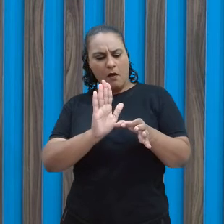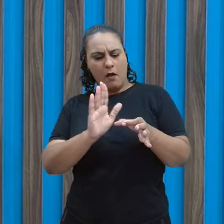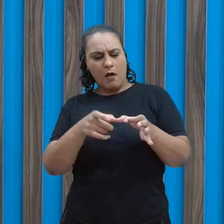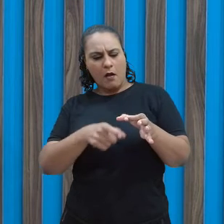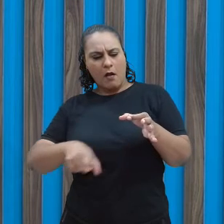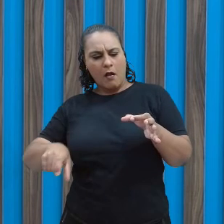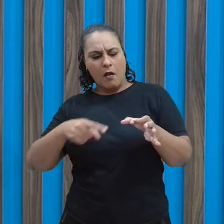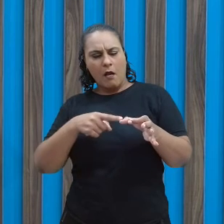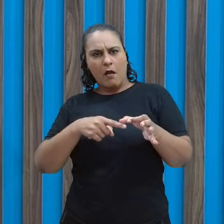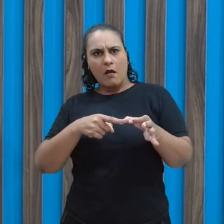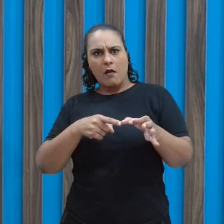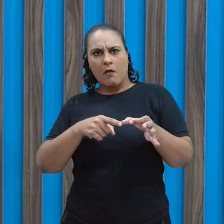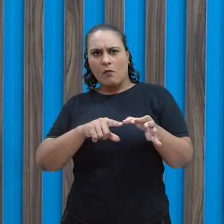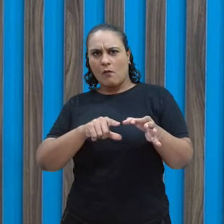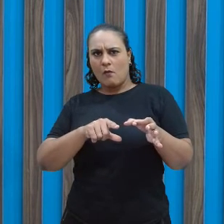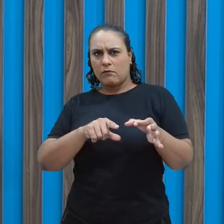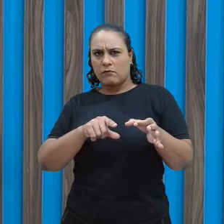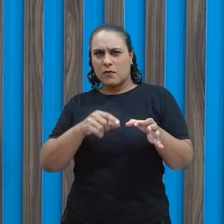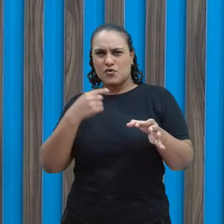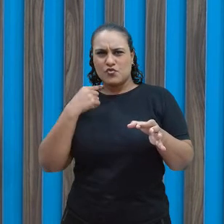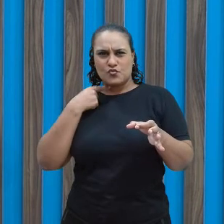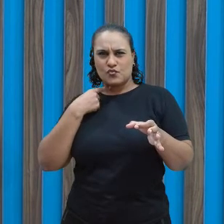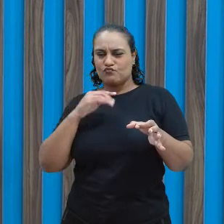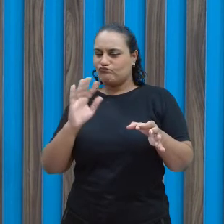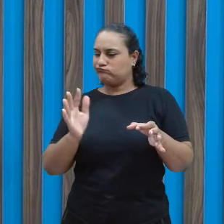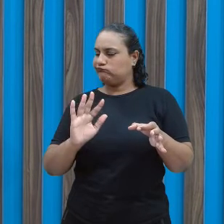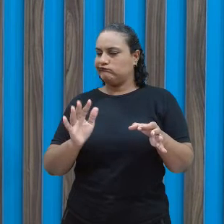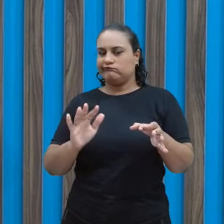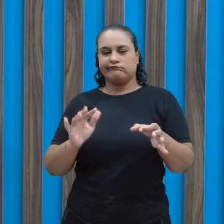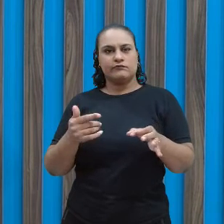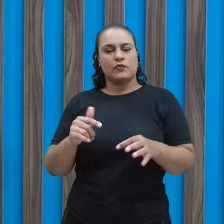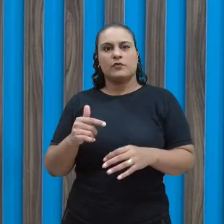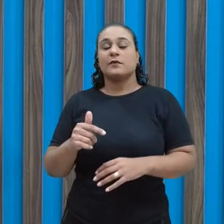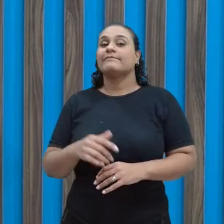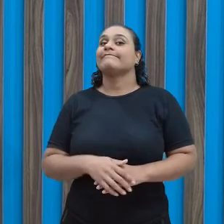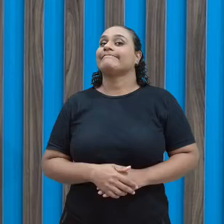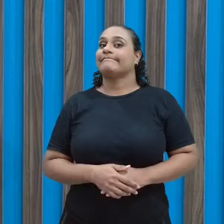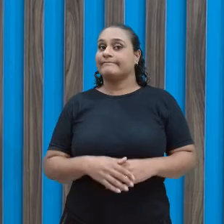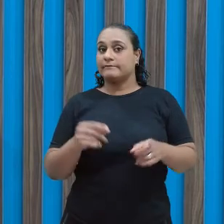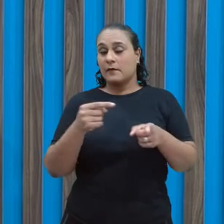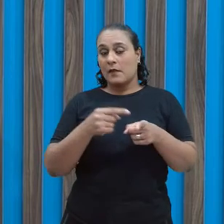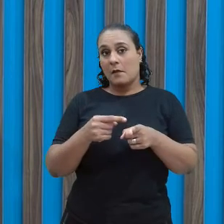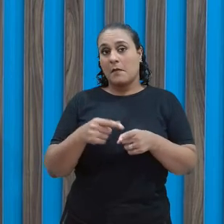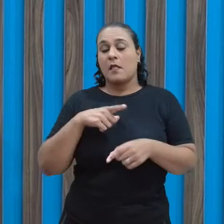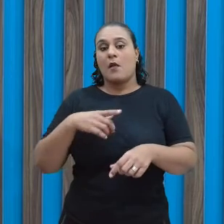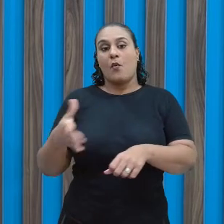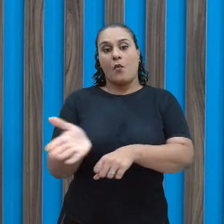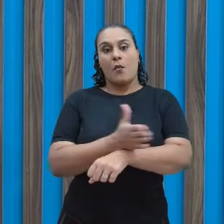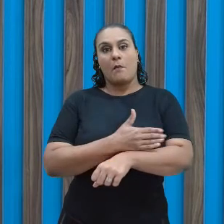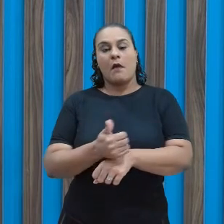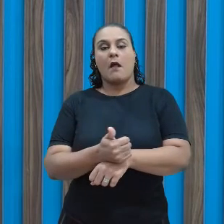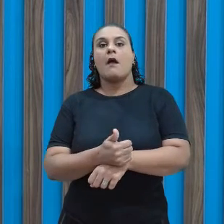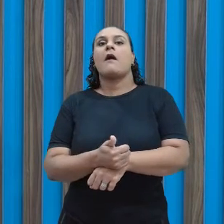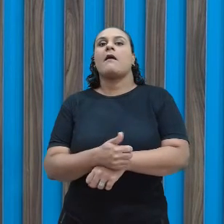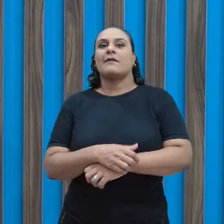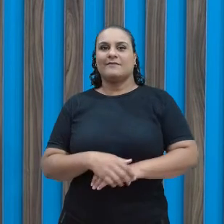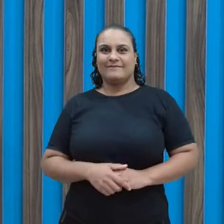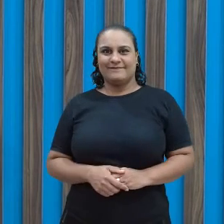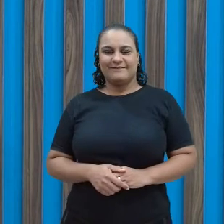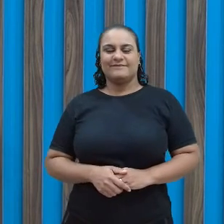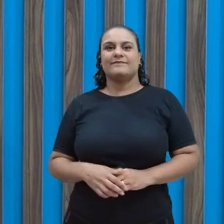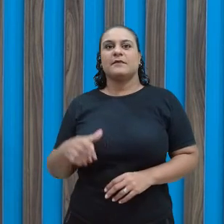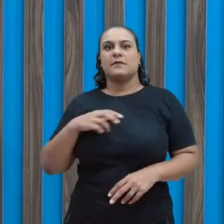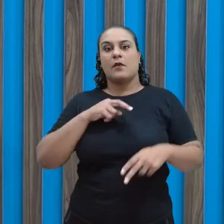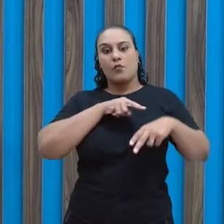Ter esses lixões que a professora colocou. Então, são bairros que tem uma praça, tem um parque bom para as